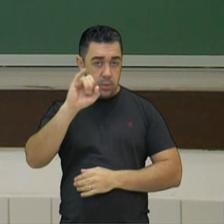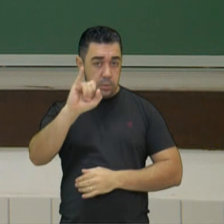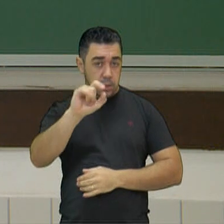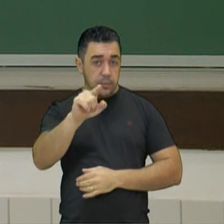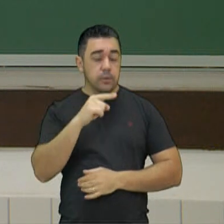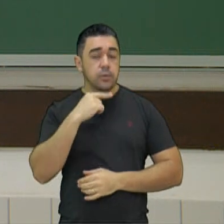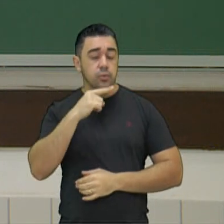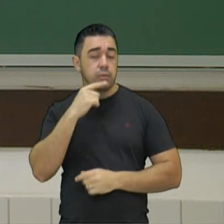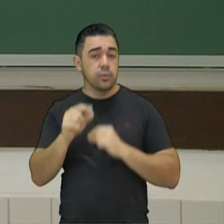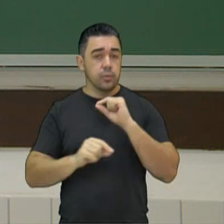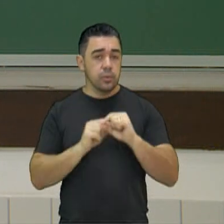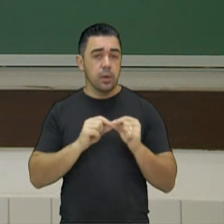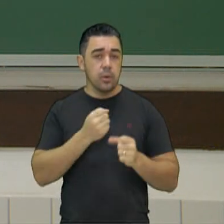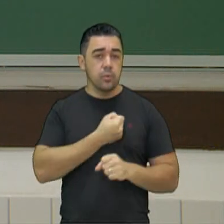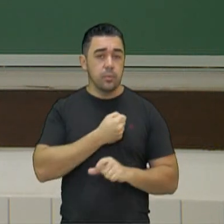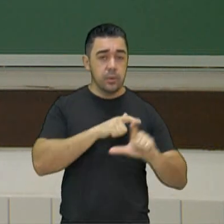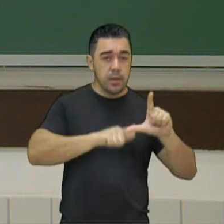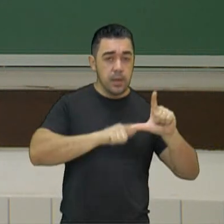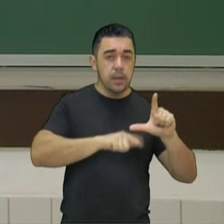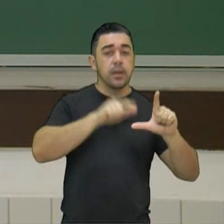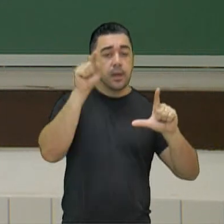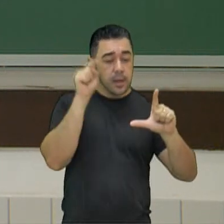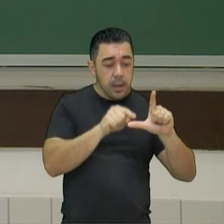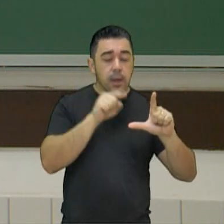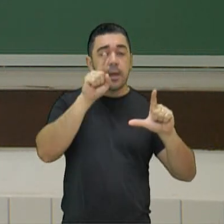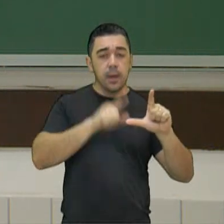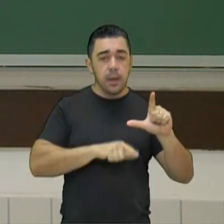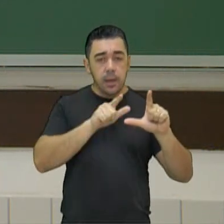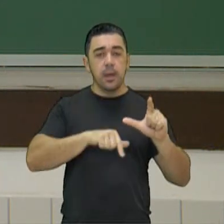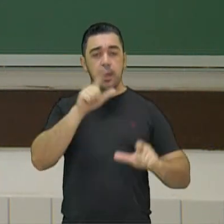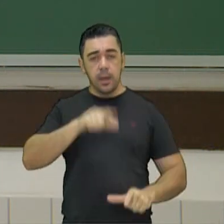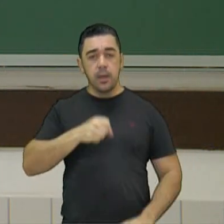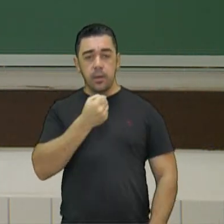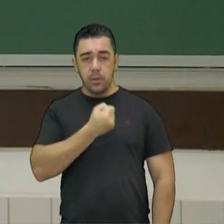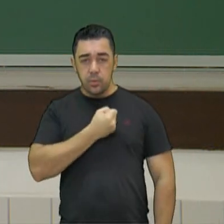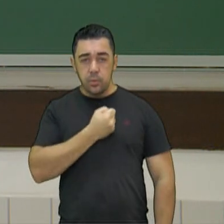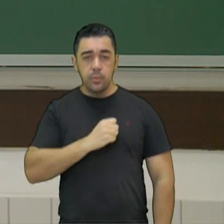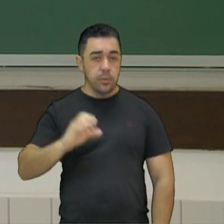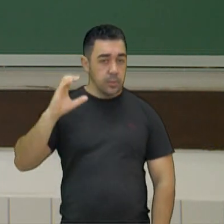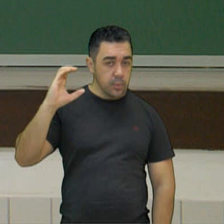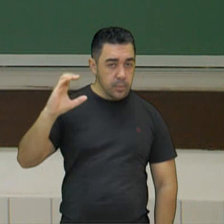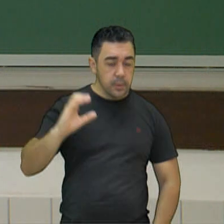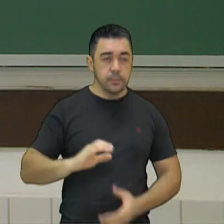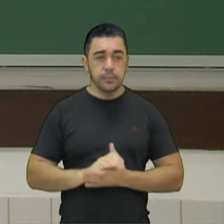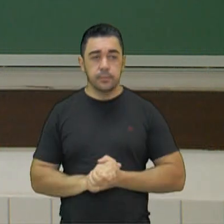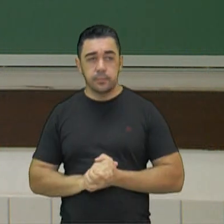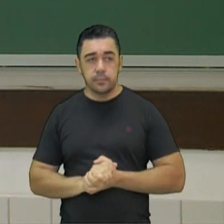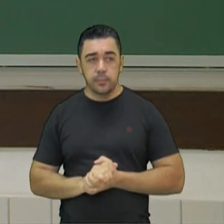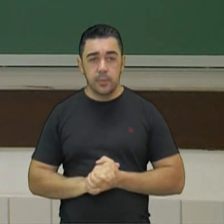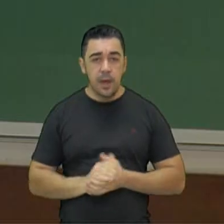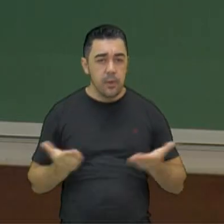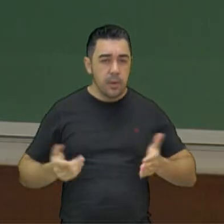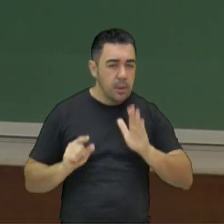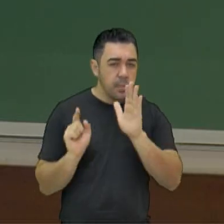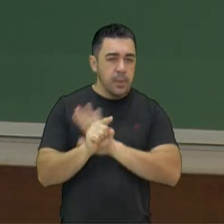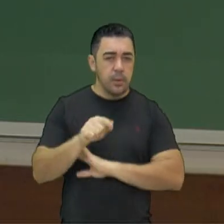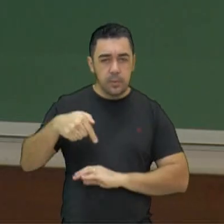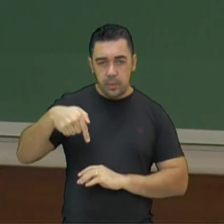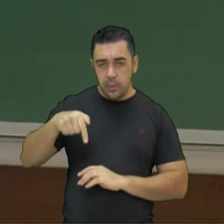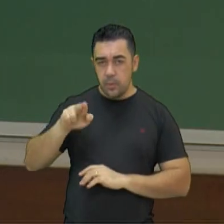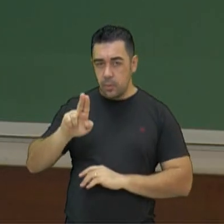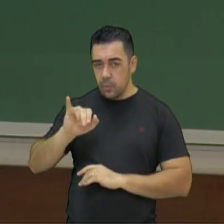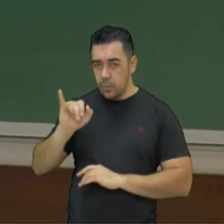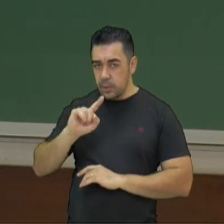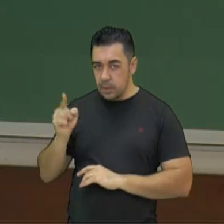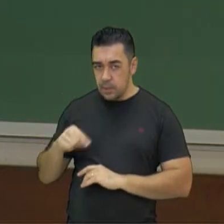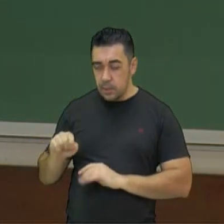incógnita será um número complexo. Tudo bem? Então, vamos lá para o exercício para